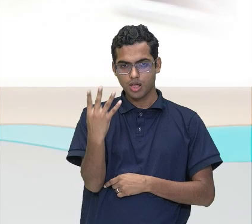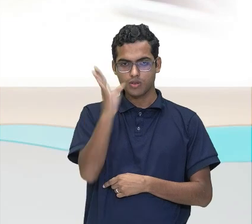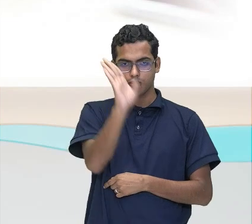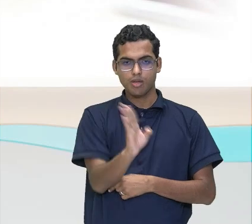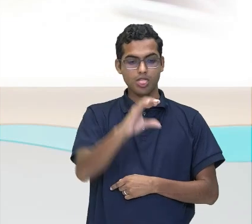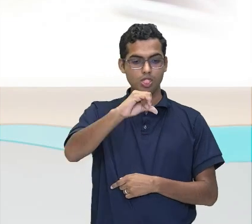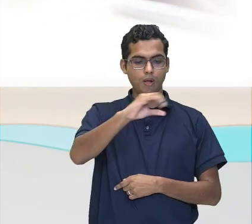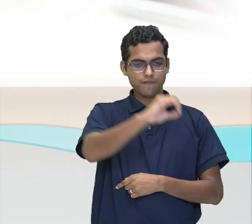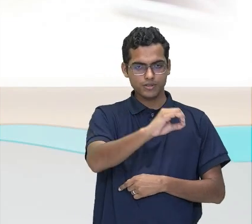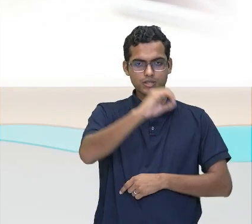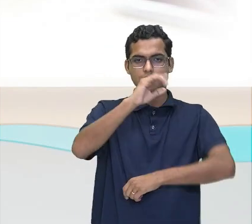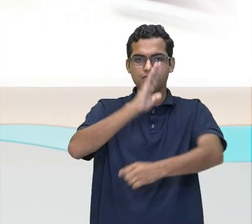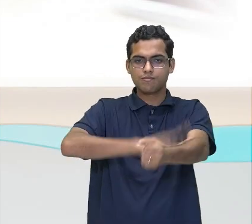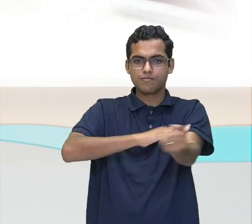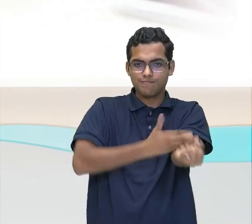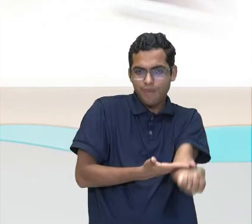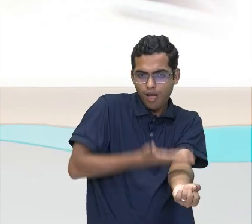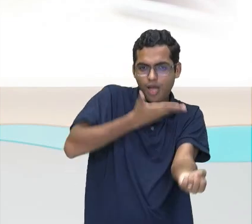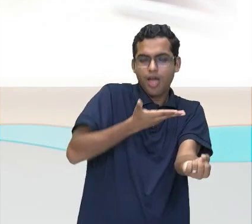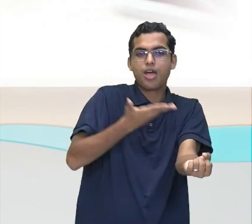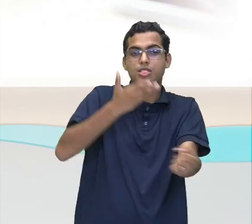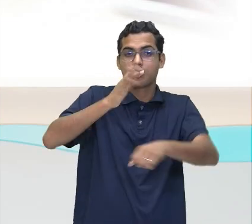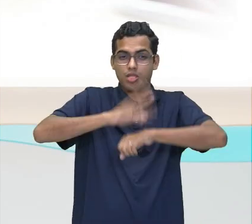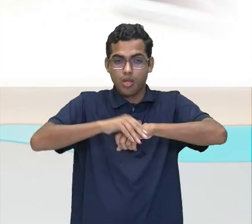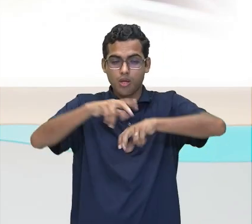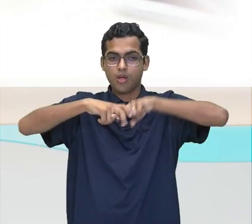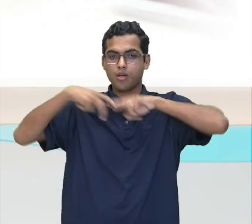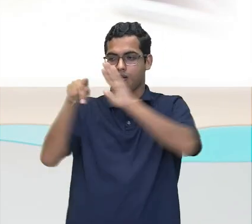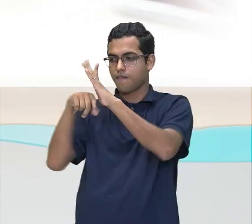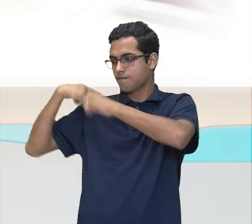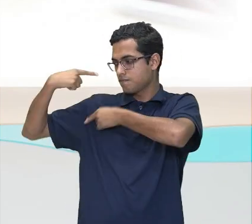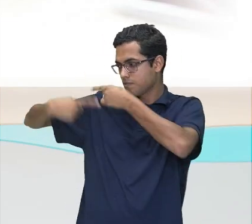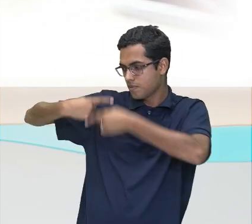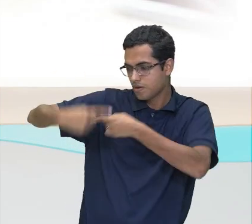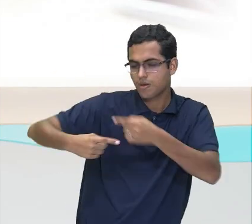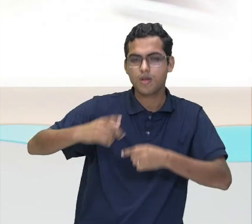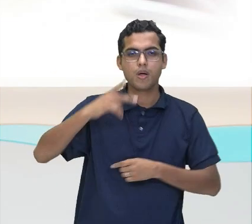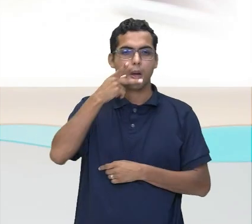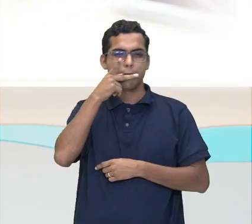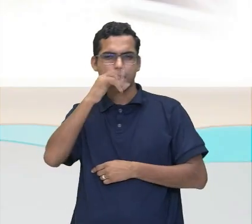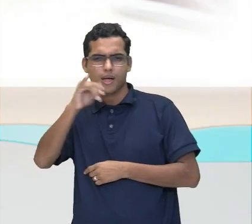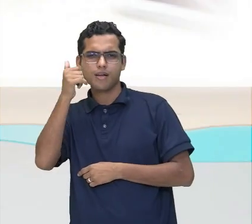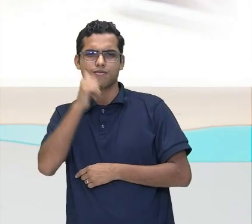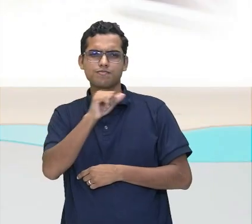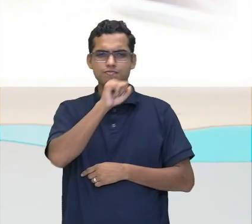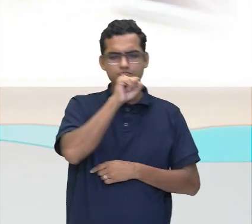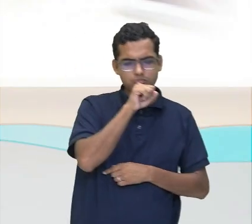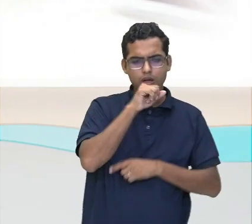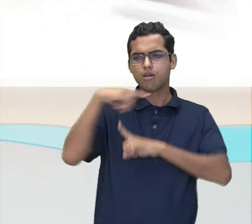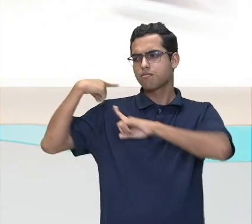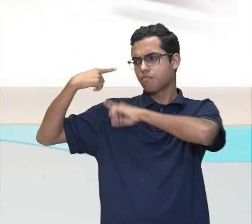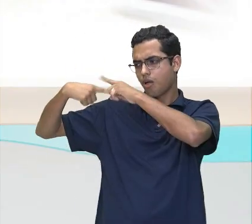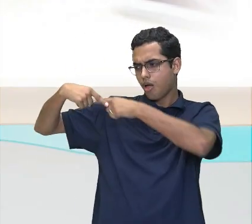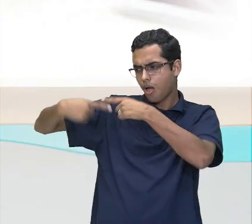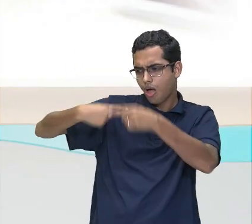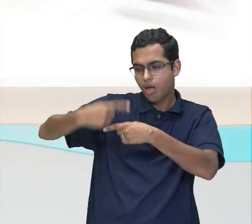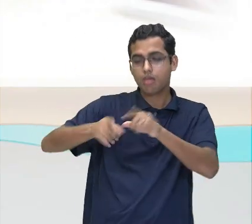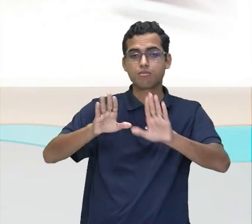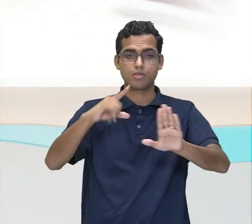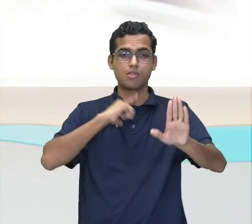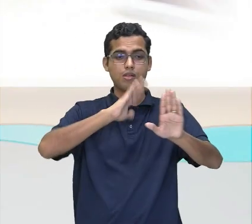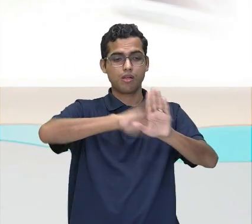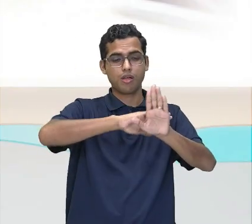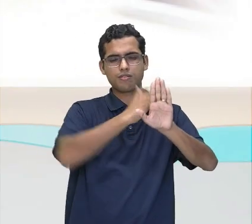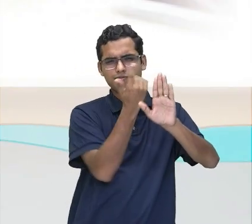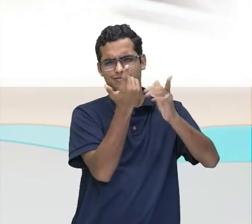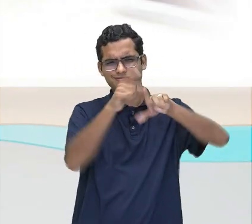14/90, tá bom? Essa doença ela é herdada dos pais em 90% dos casos, mas há vários fatores que influenciam nos níveis